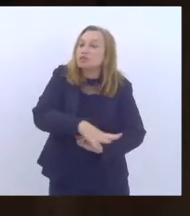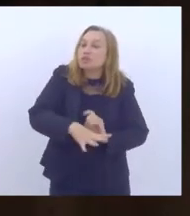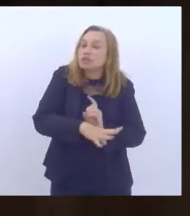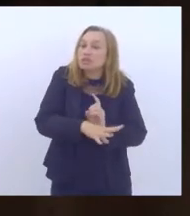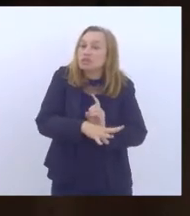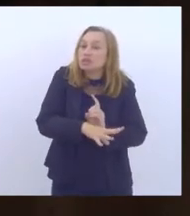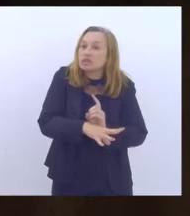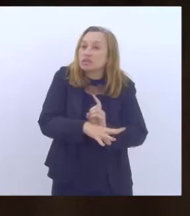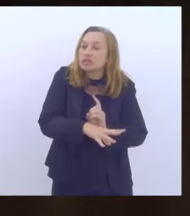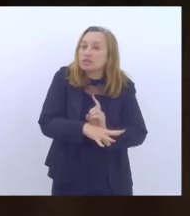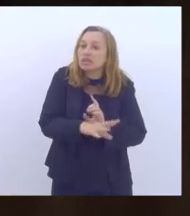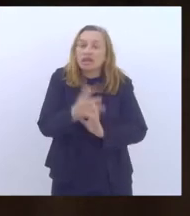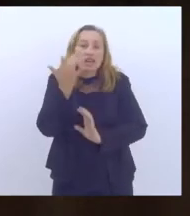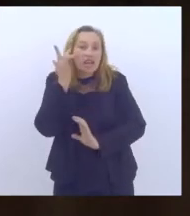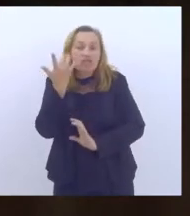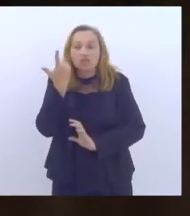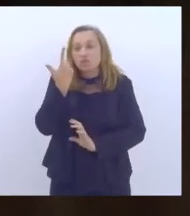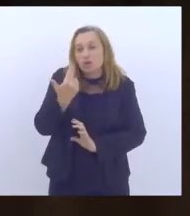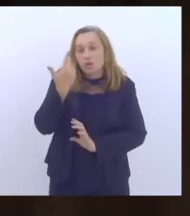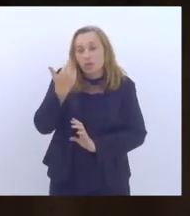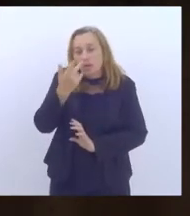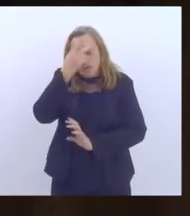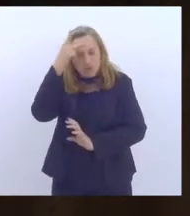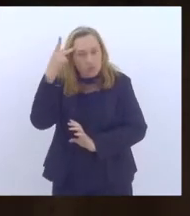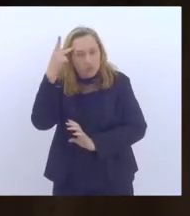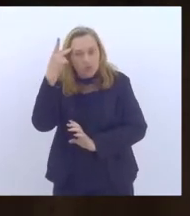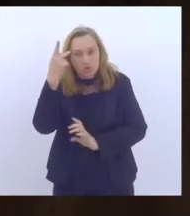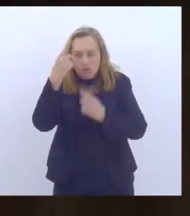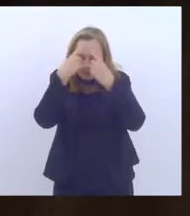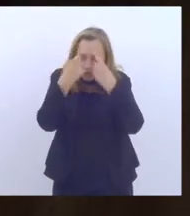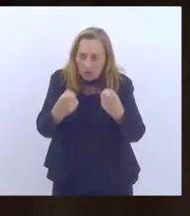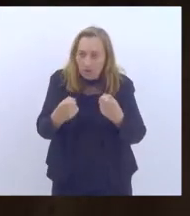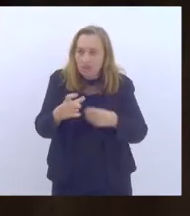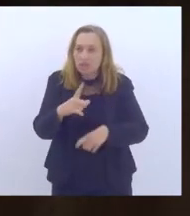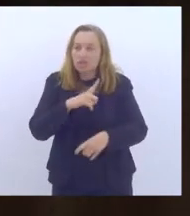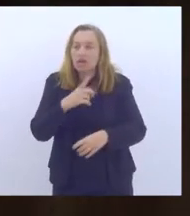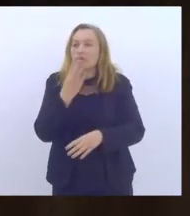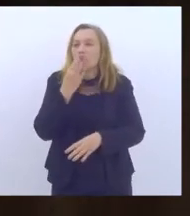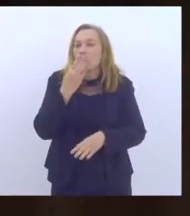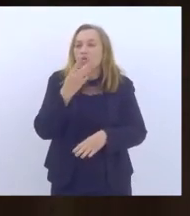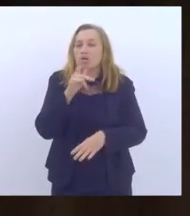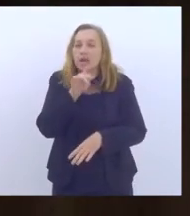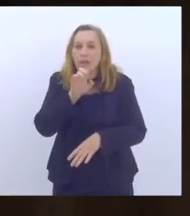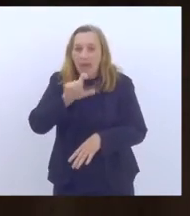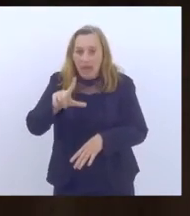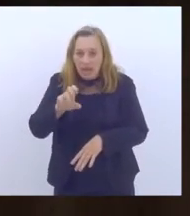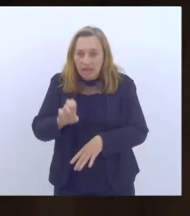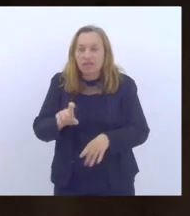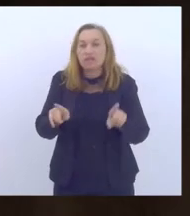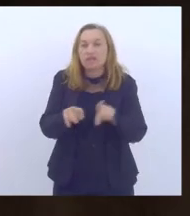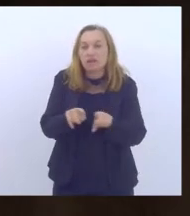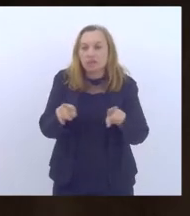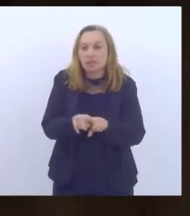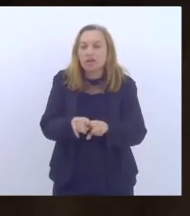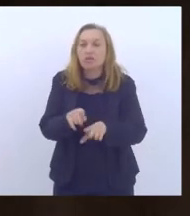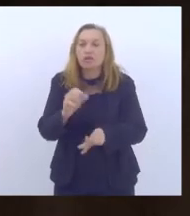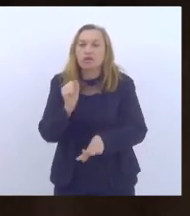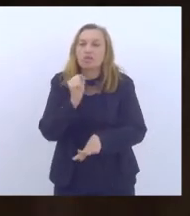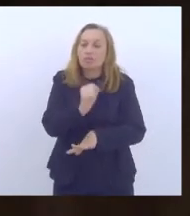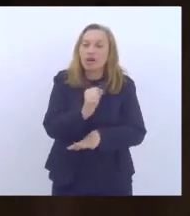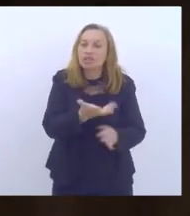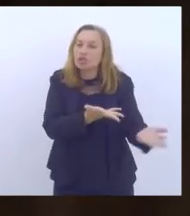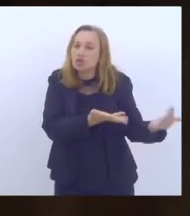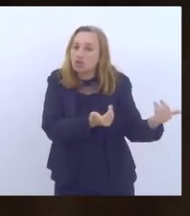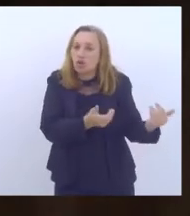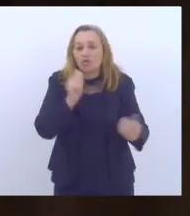que naturaliza que as pessoas sejam violentadas pela cor da sua pele é também o que mata